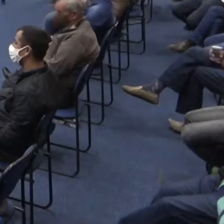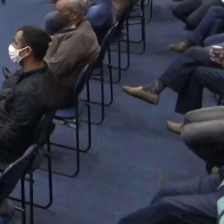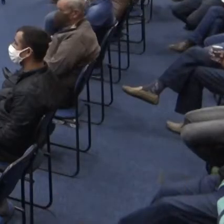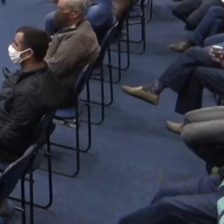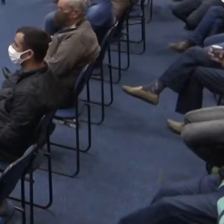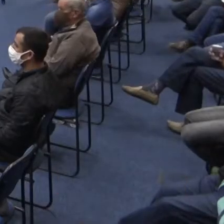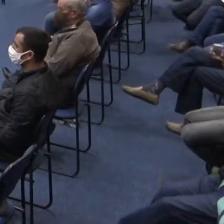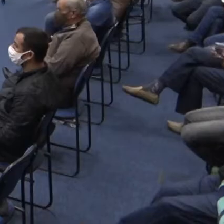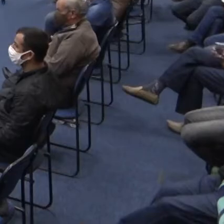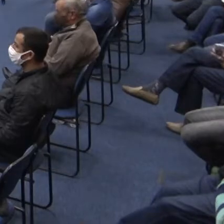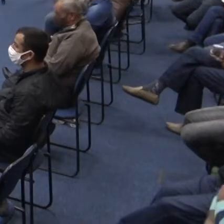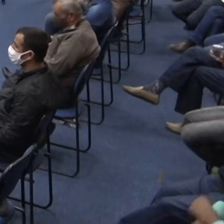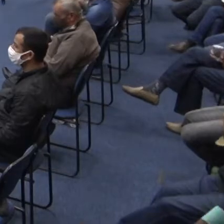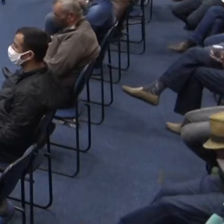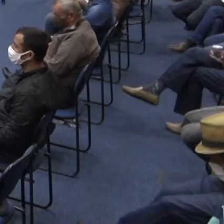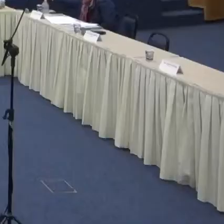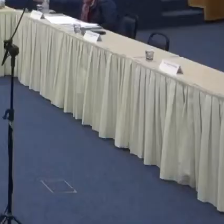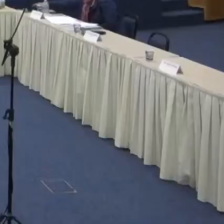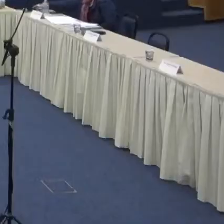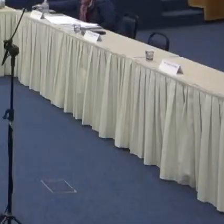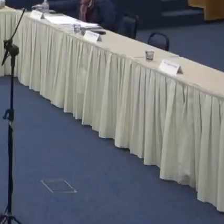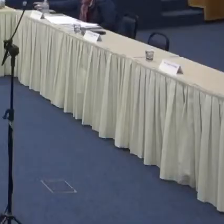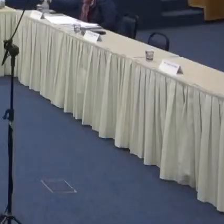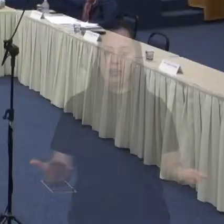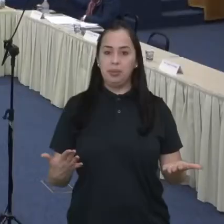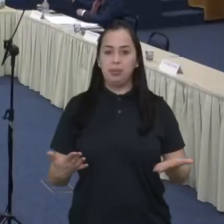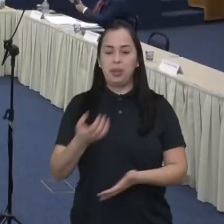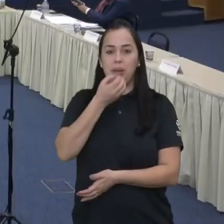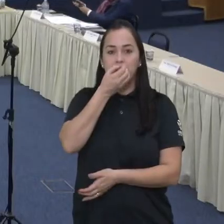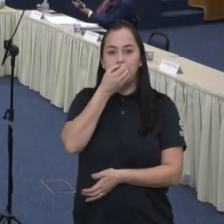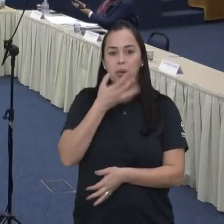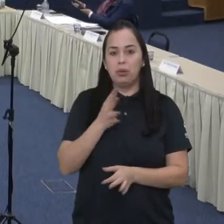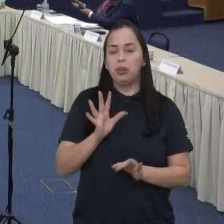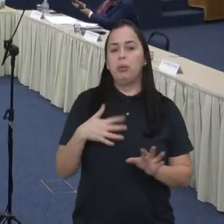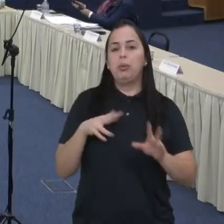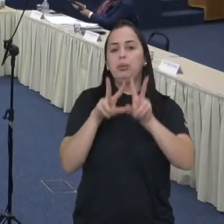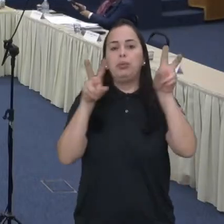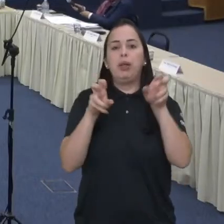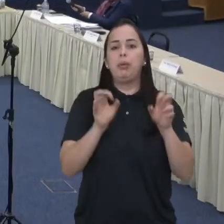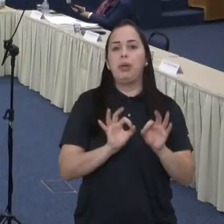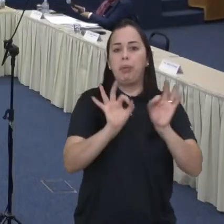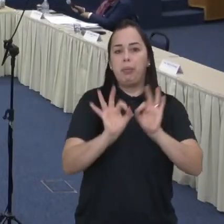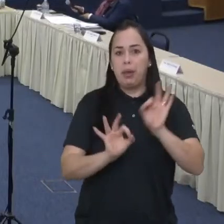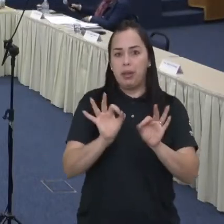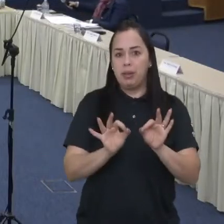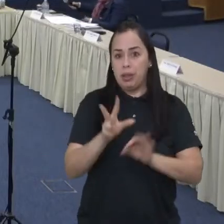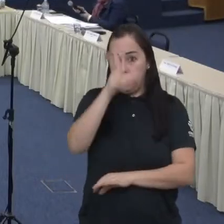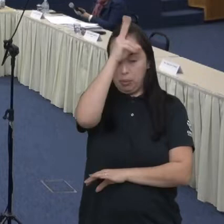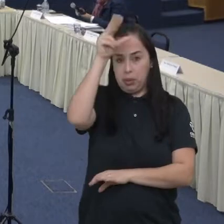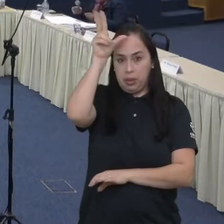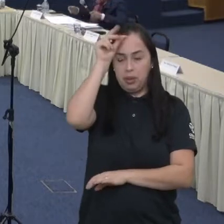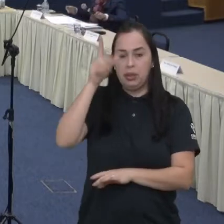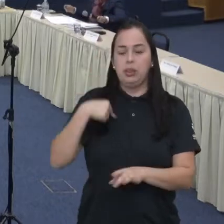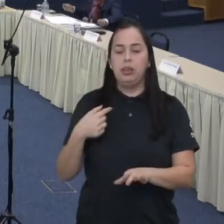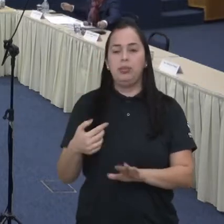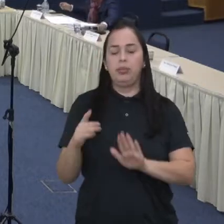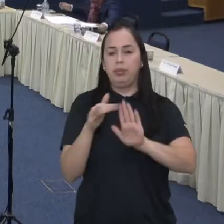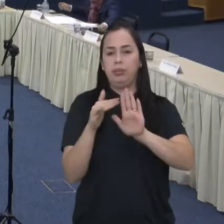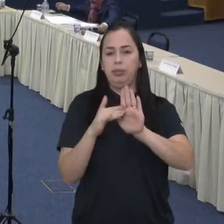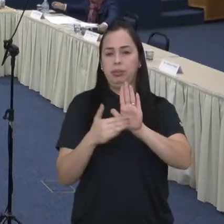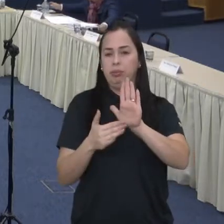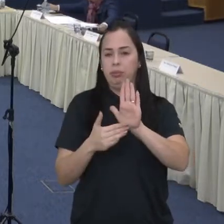Só isso, né? Só isso. Bom, sobre a questão do plano municipal, as medidas estruturais